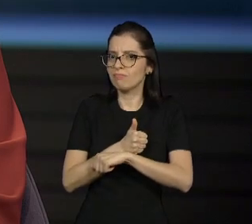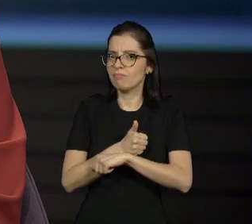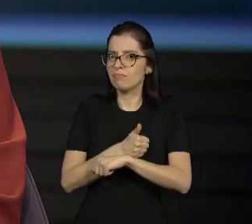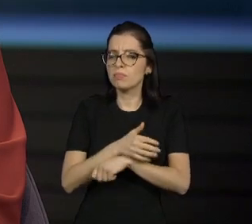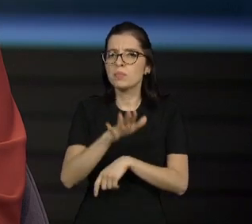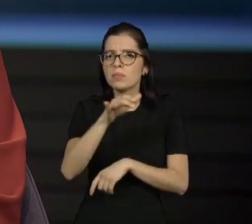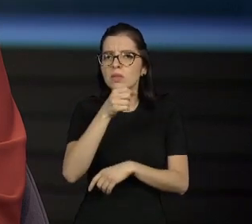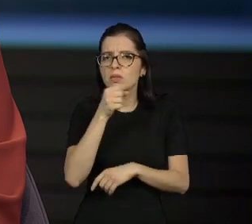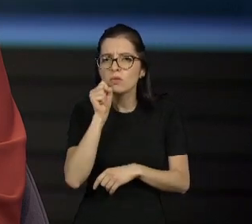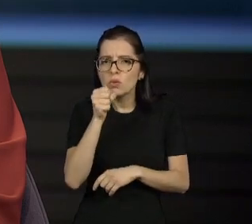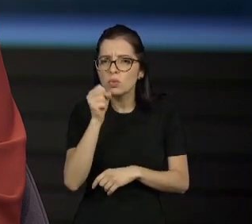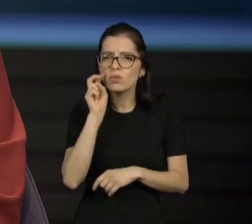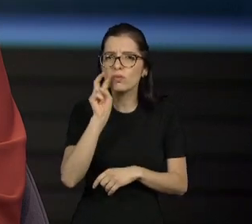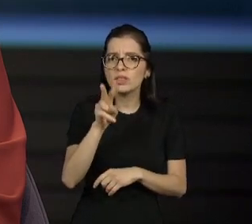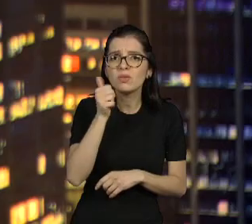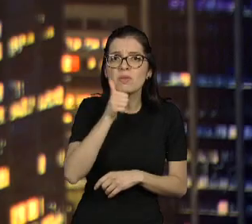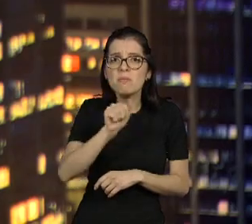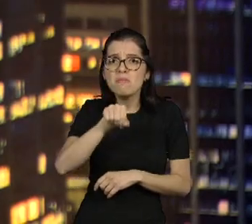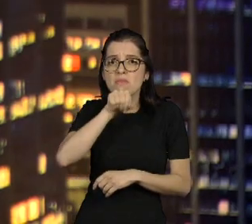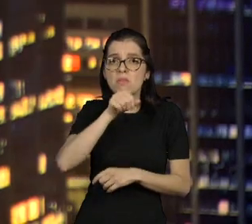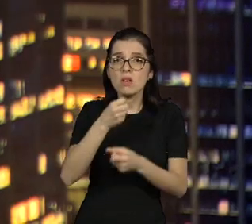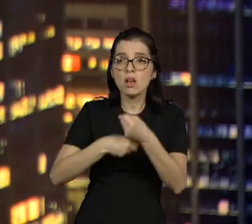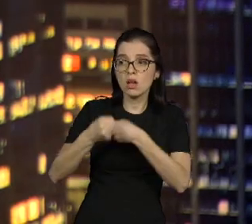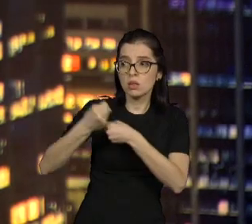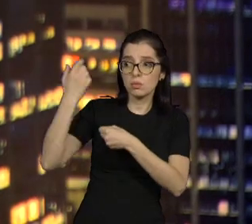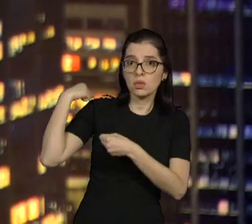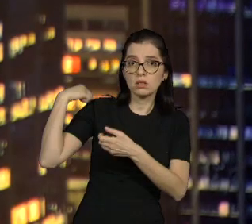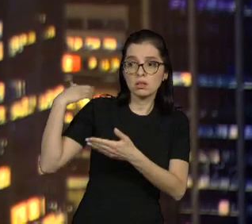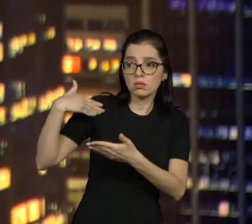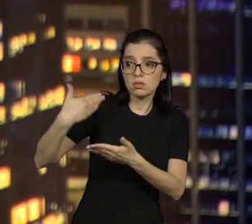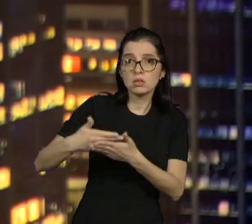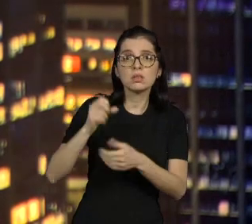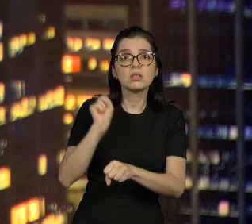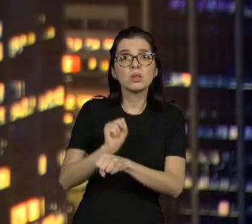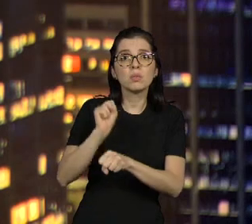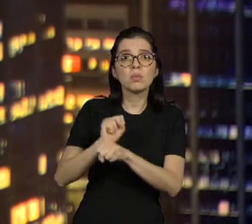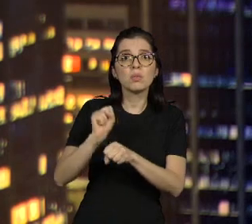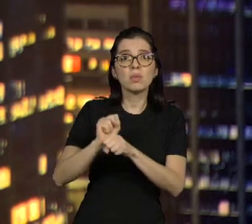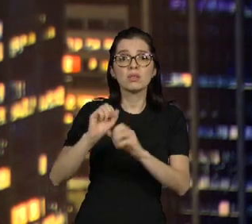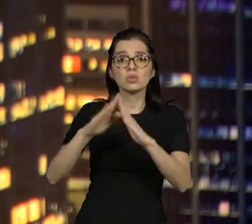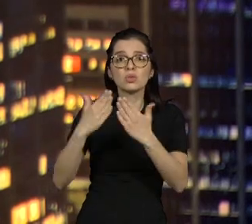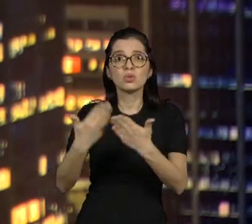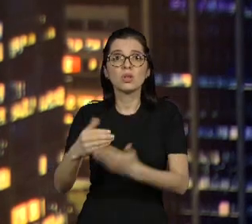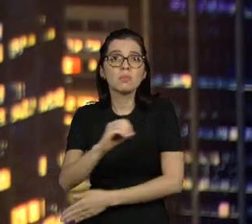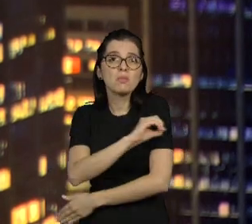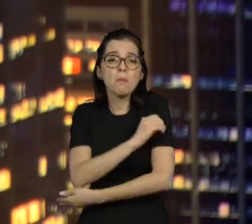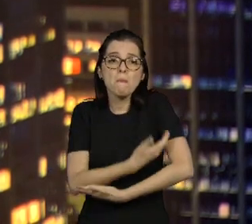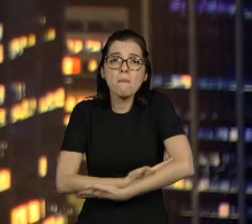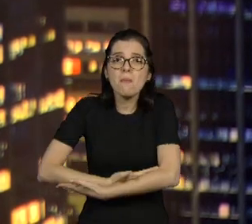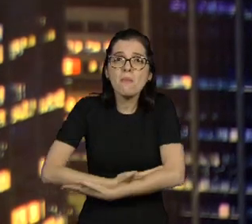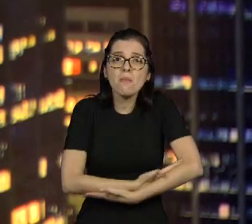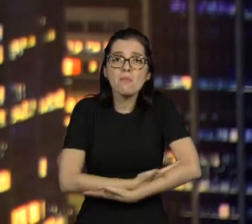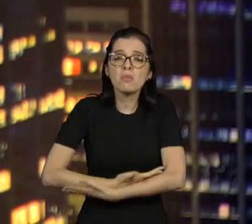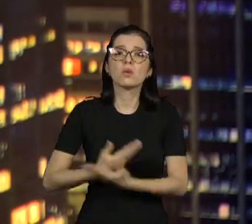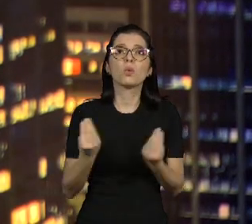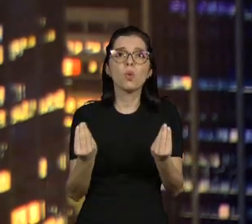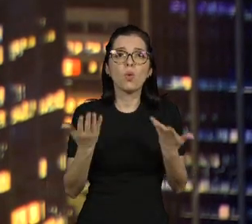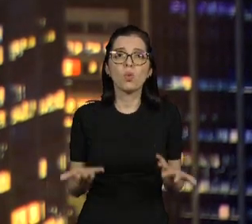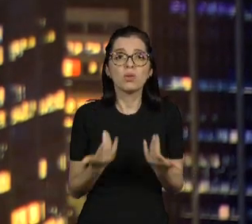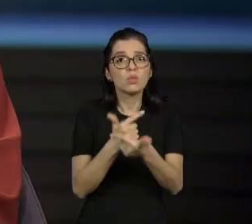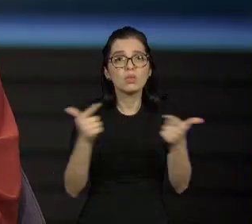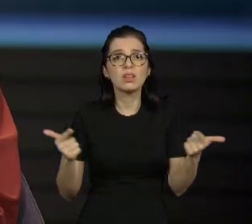que desde o ano passado procura uma vaga em creche. Porque os problemas na educação precedem a pandemia, né? A pandemia só agravou o